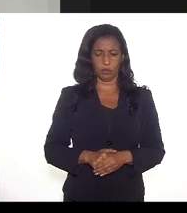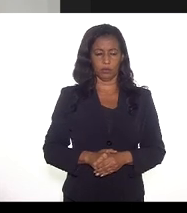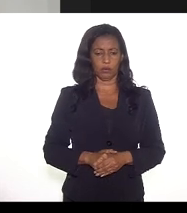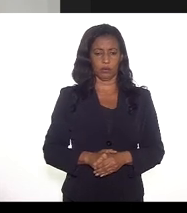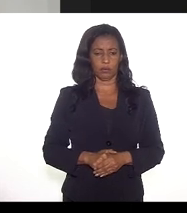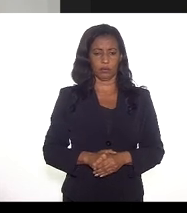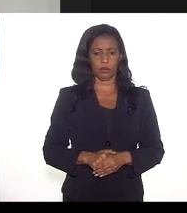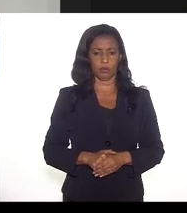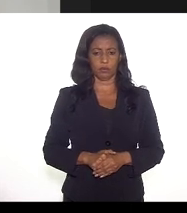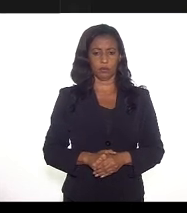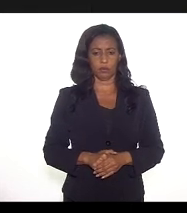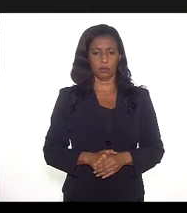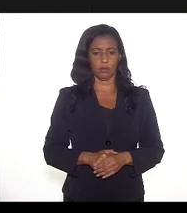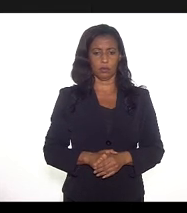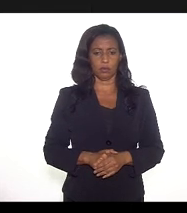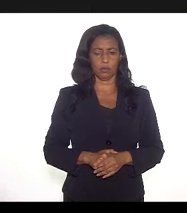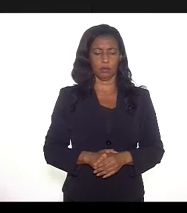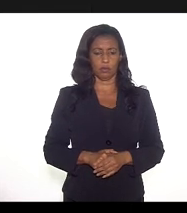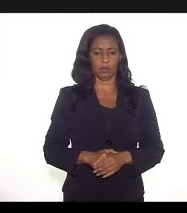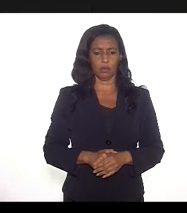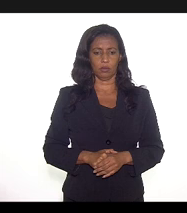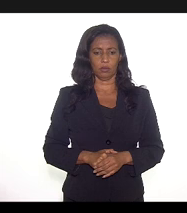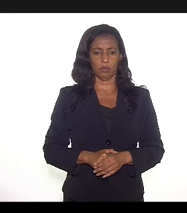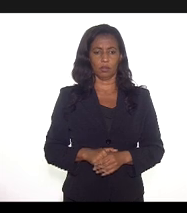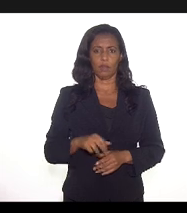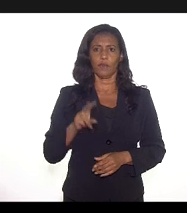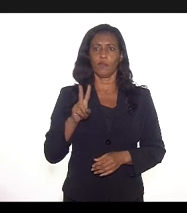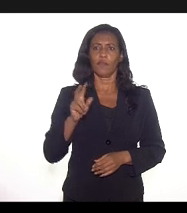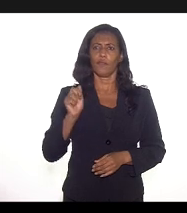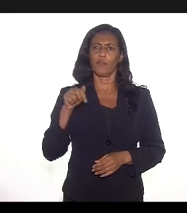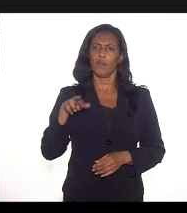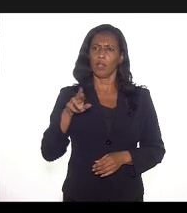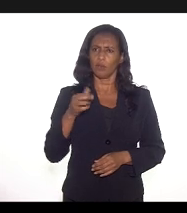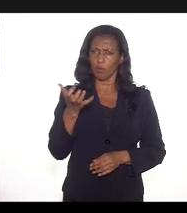Então, aqui no Quinoploc, o Vandro quer declarar voto?